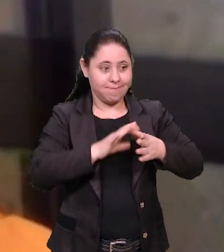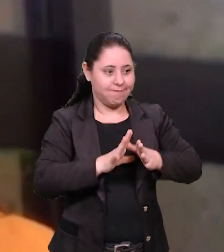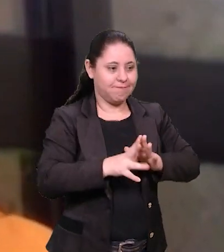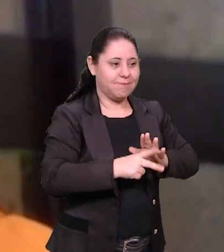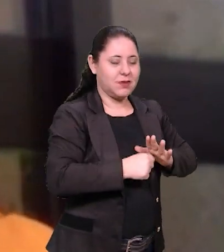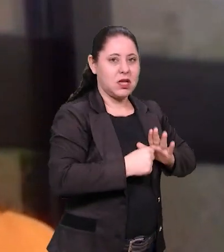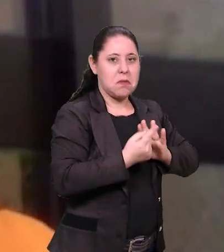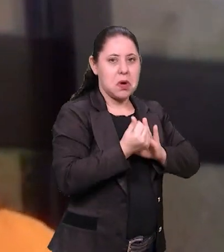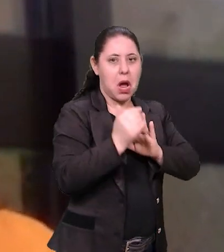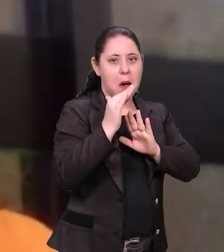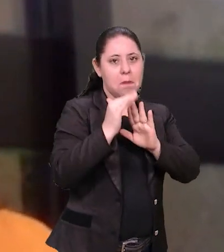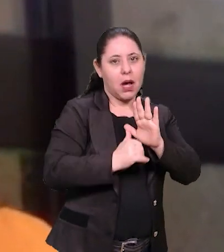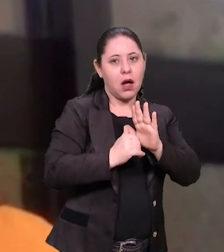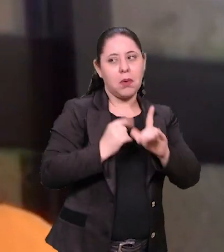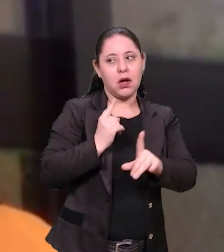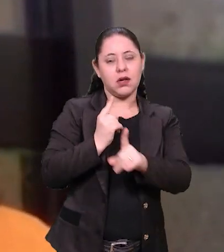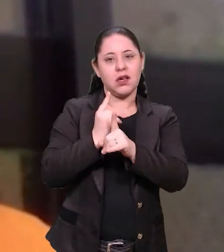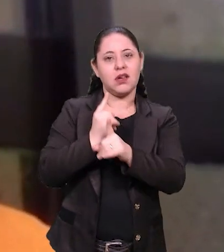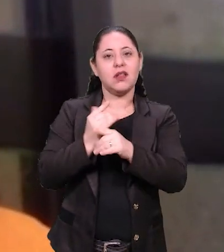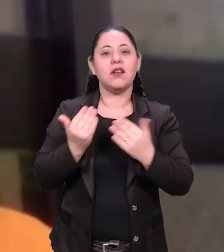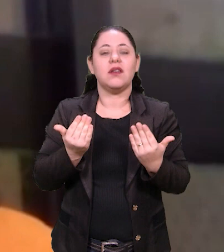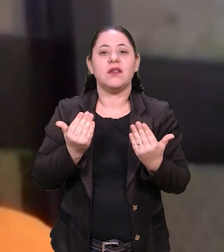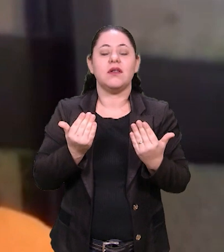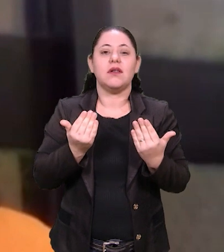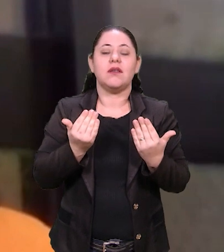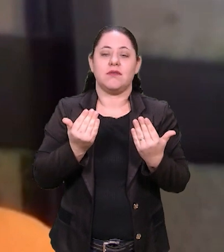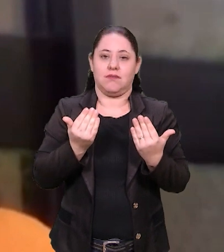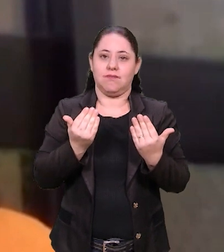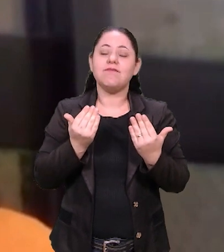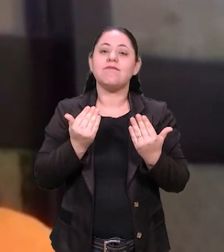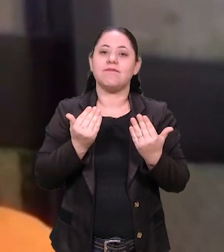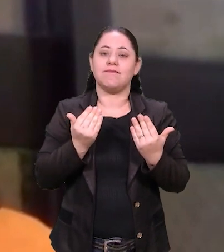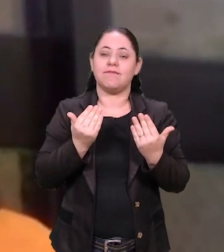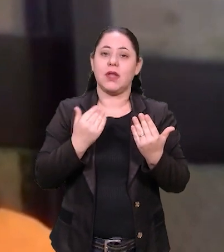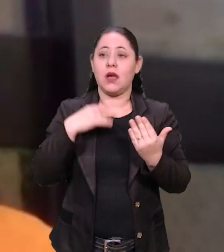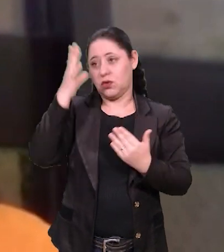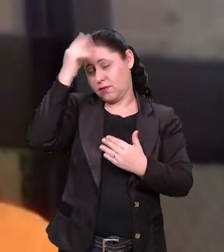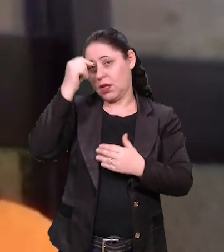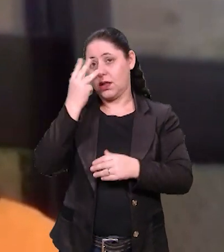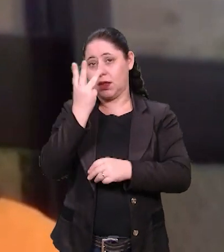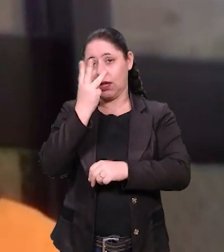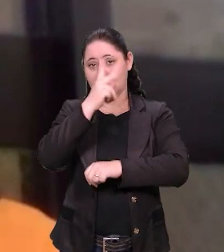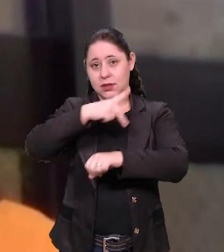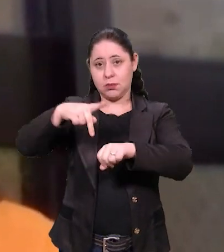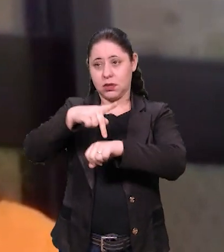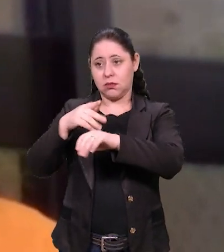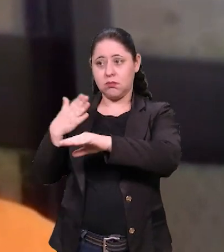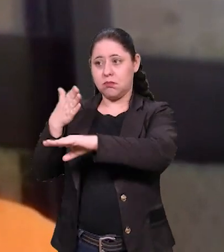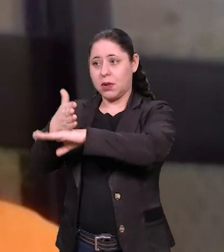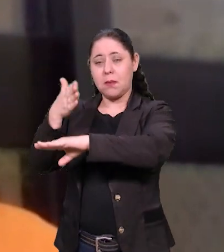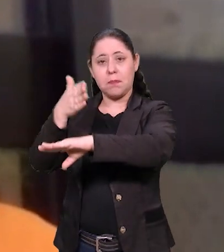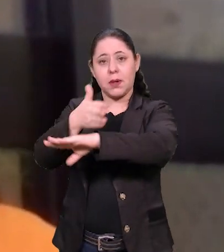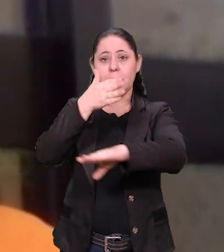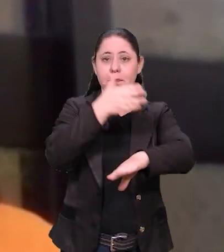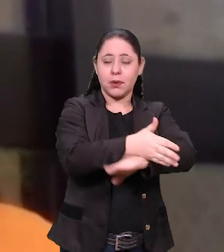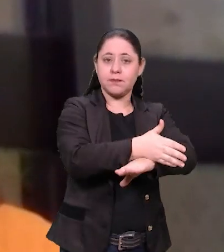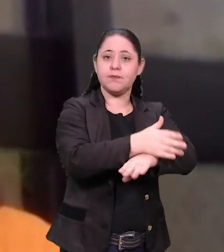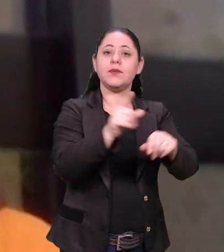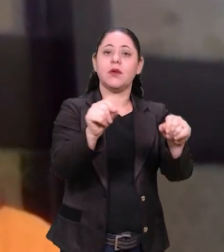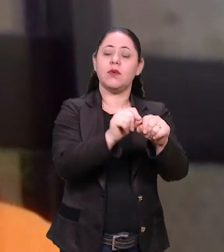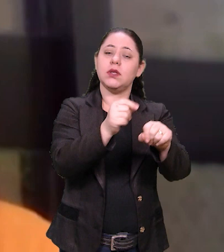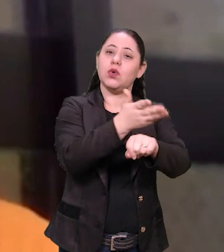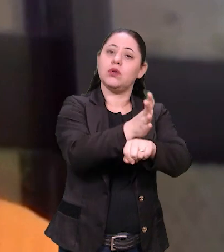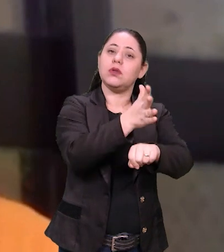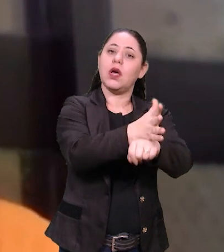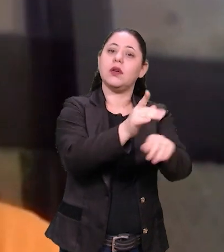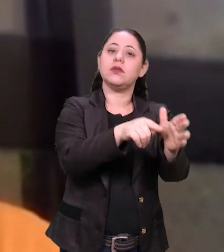achasse. E aí eles resolveram aí para 3 países apenas a fazer, então, pensando assim, talvez esse